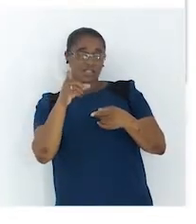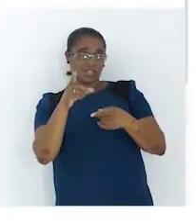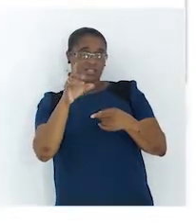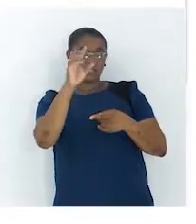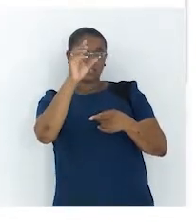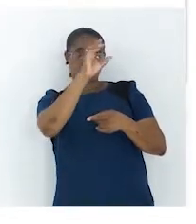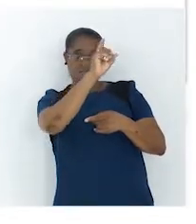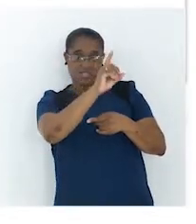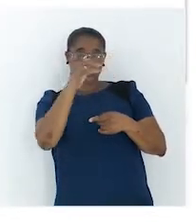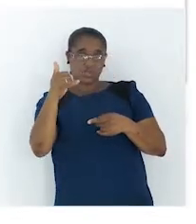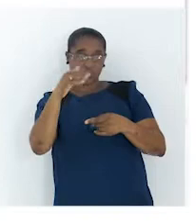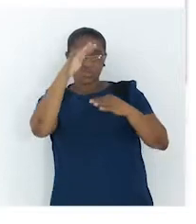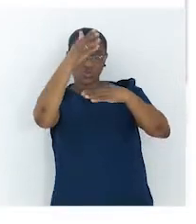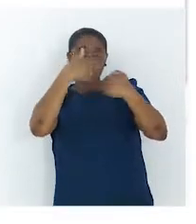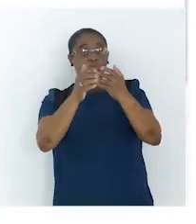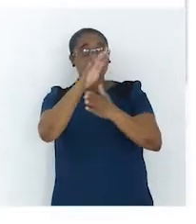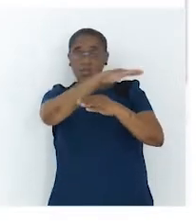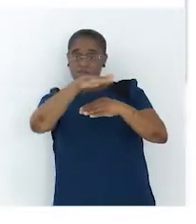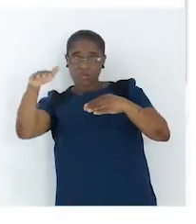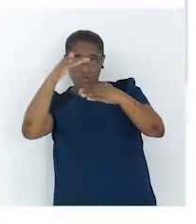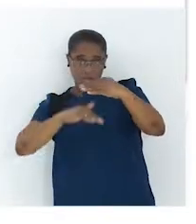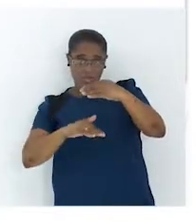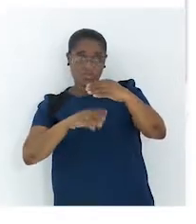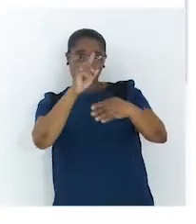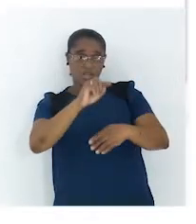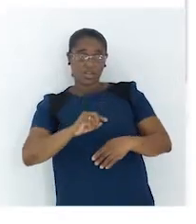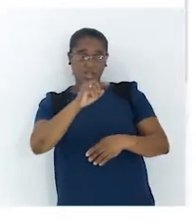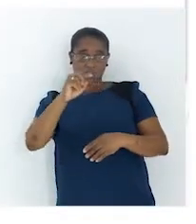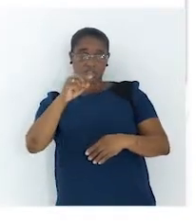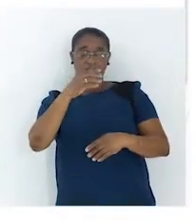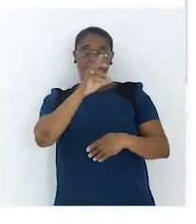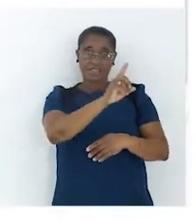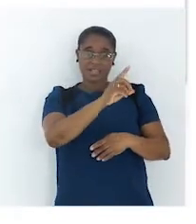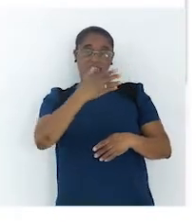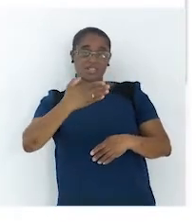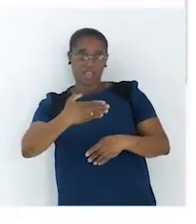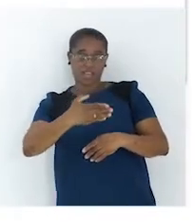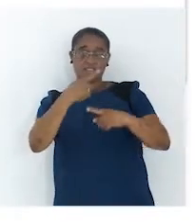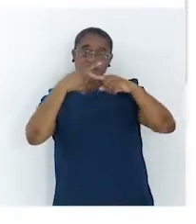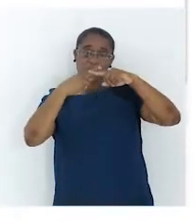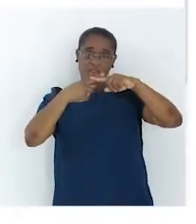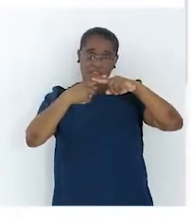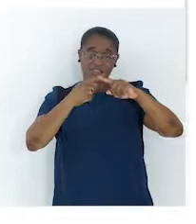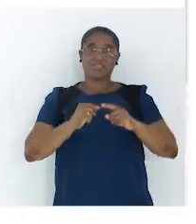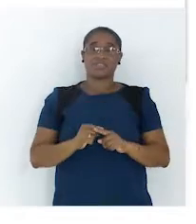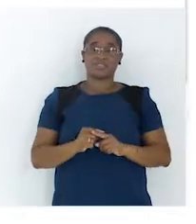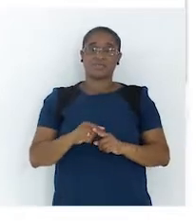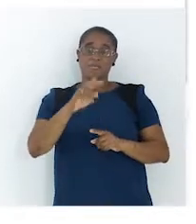raiz in-16 de 7 Vezes